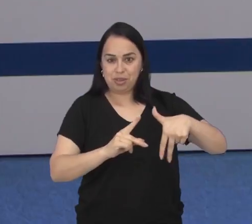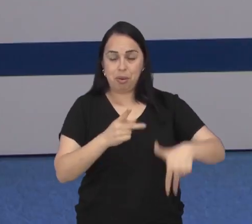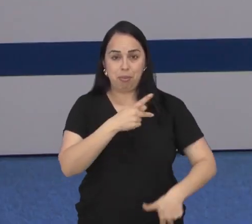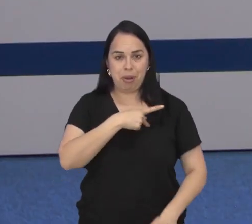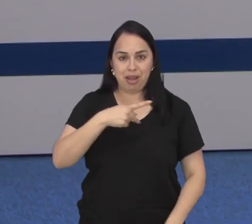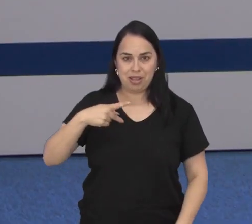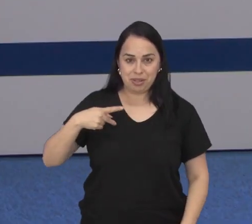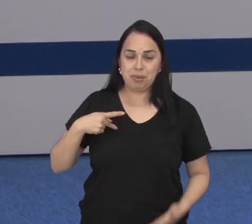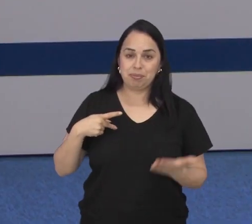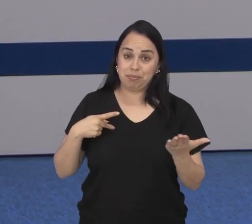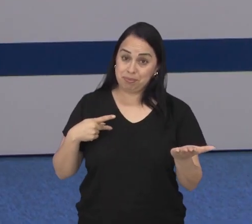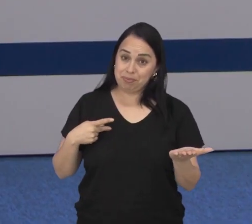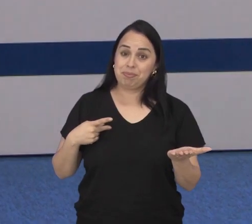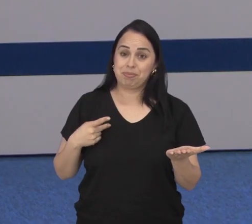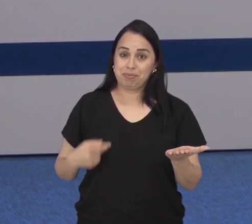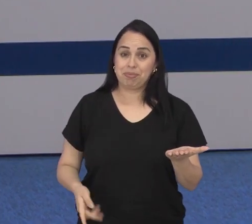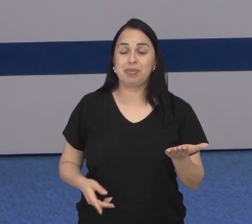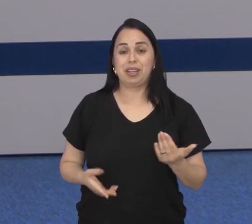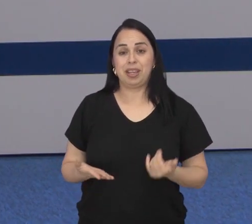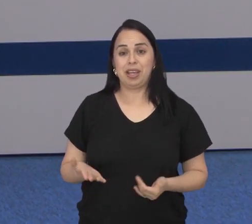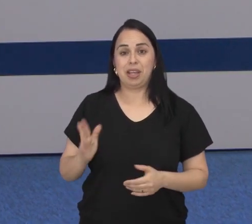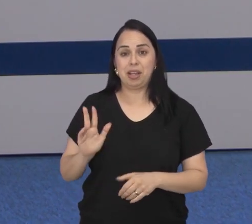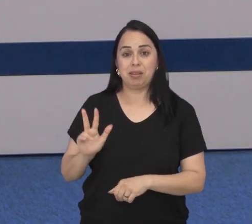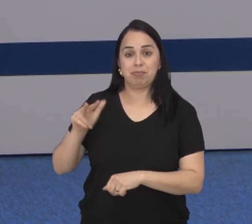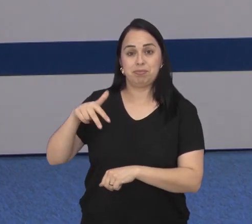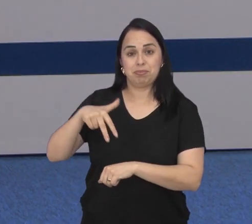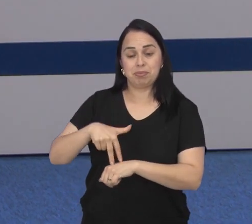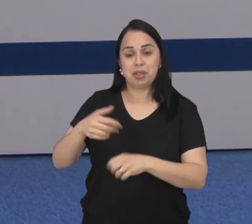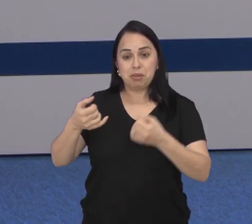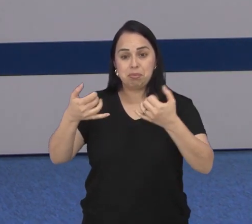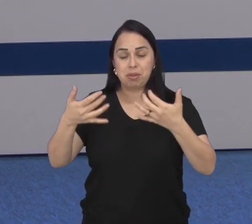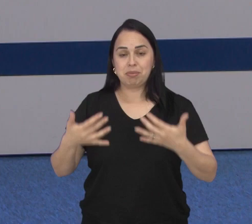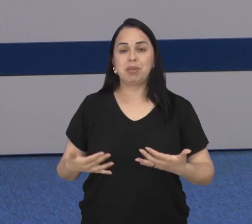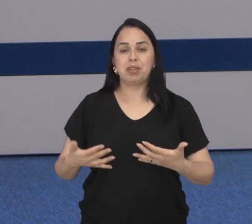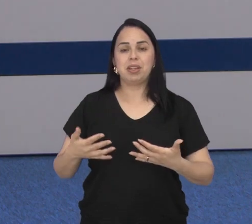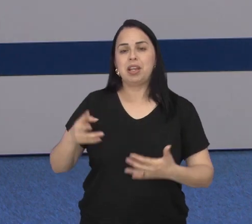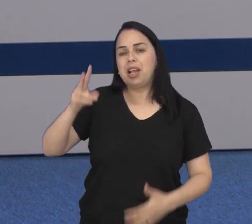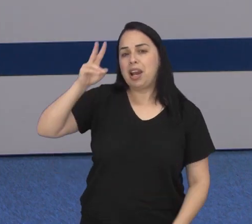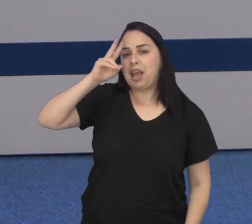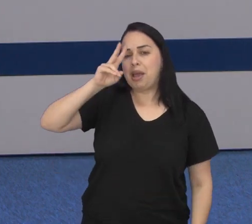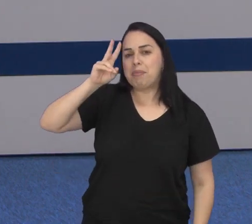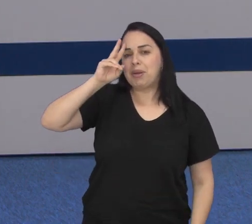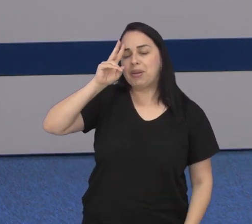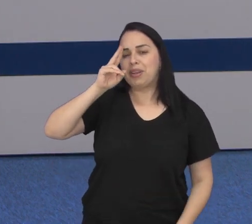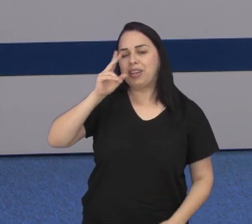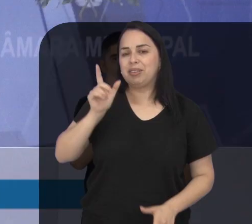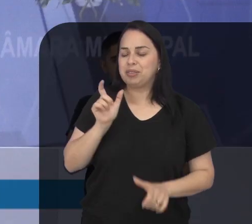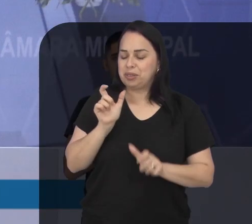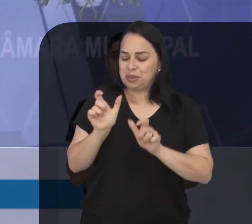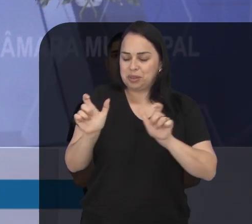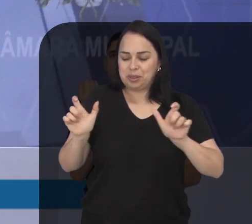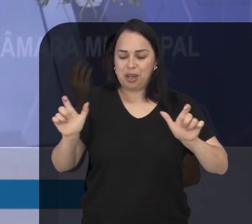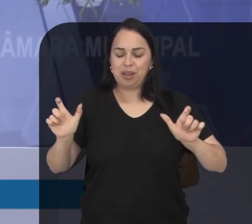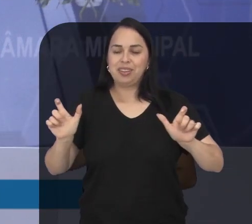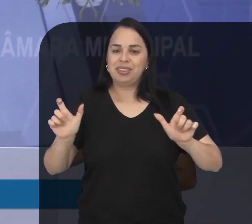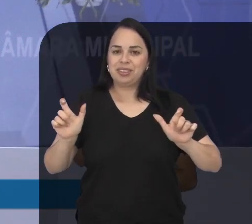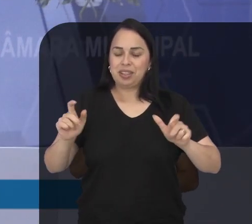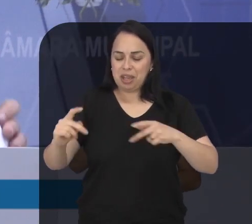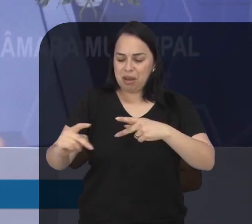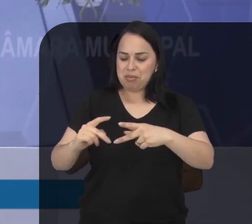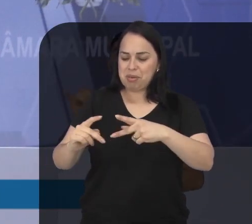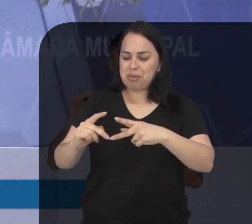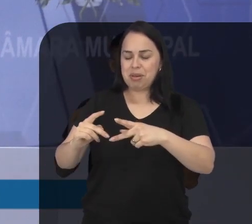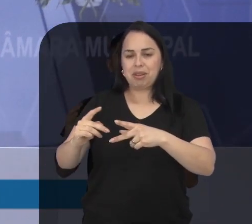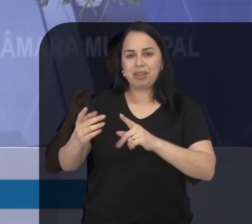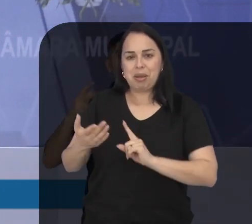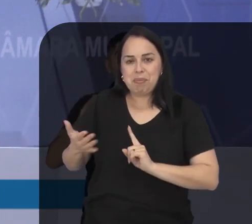o pastor Conrado Fennemiller usou o seu exemplo para celebrar o fato de, em suas palavras, São José dos Campos ser